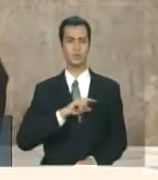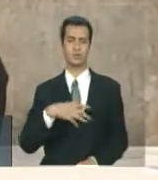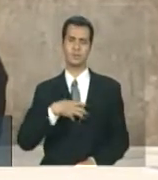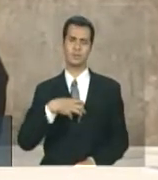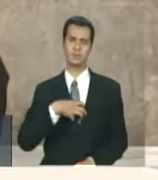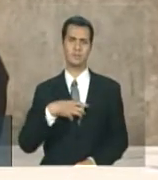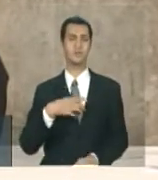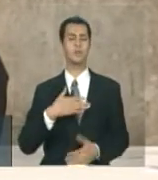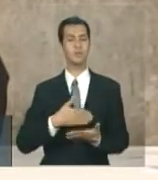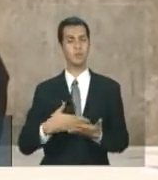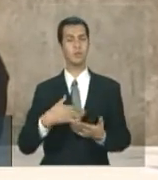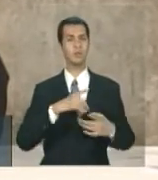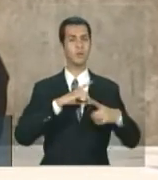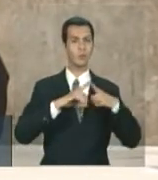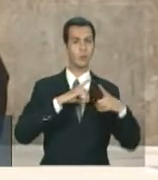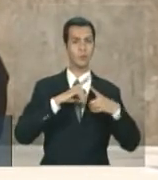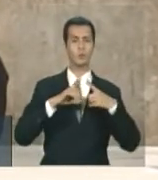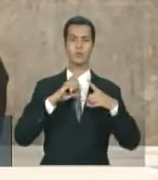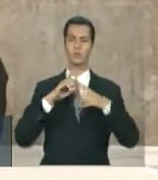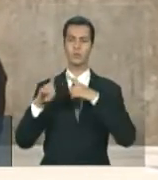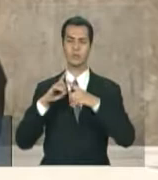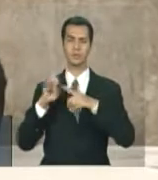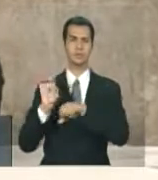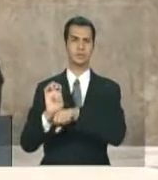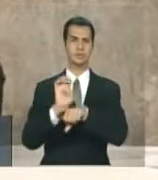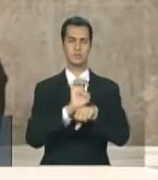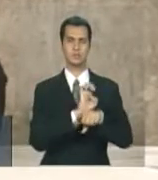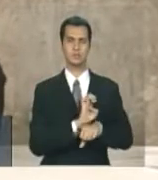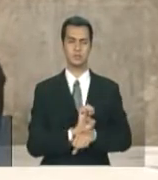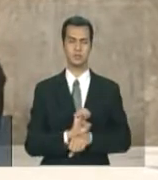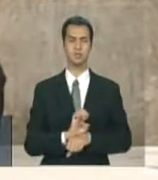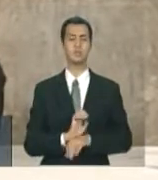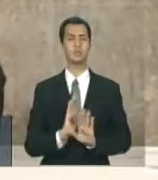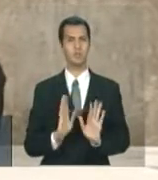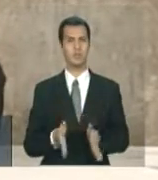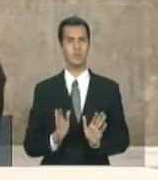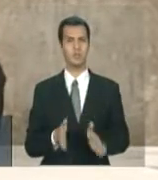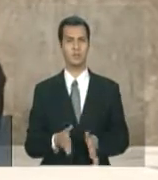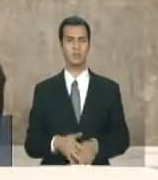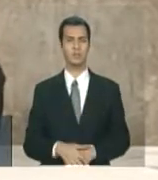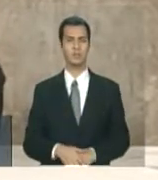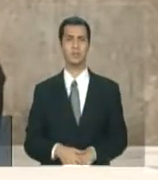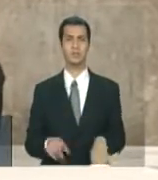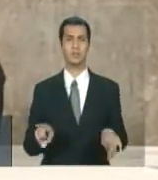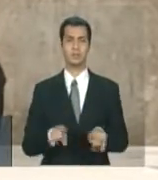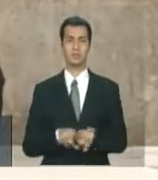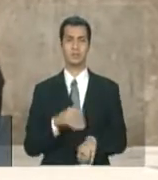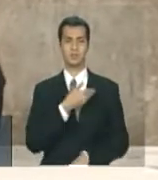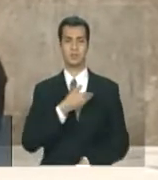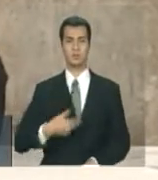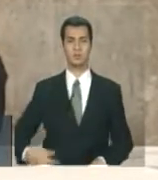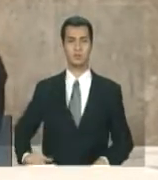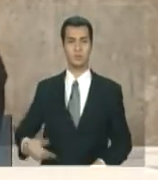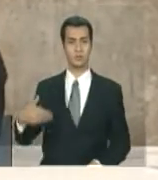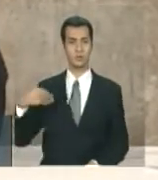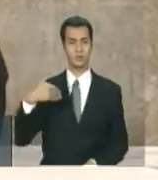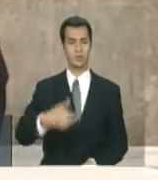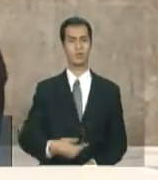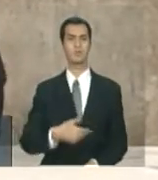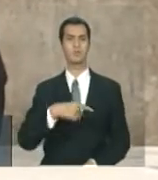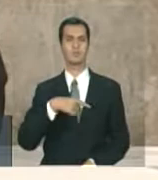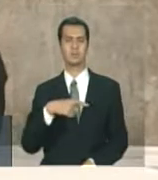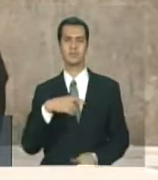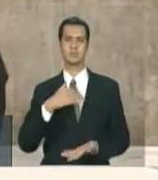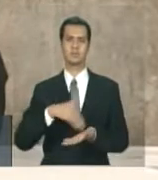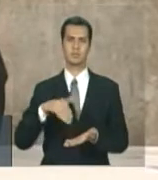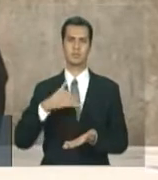estamos conversando com os estados, como tivemos hoje de manhã nessa reunião com o governador e o secretário de Defesa